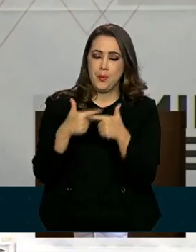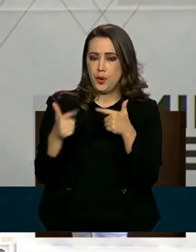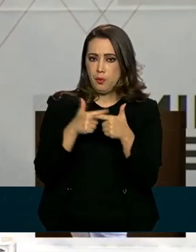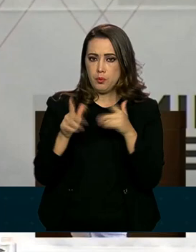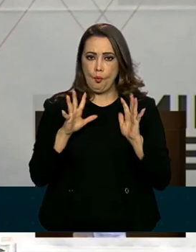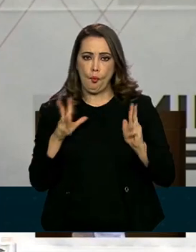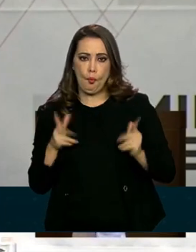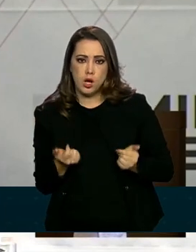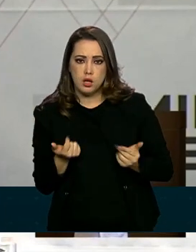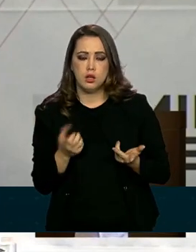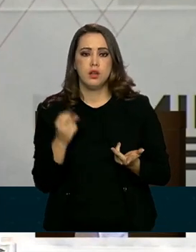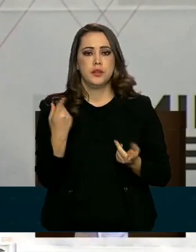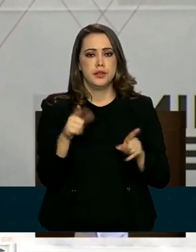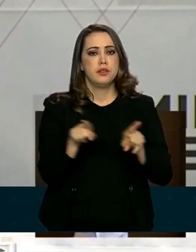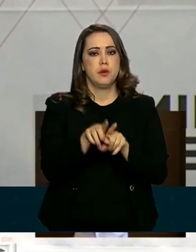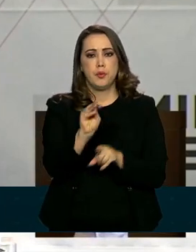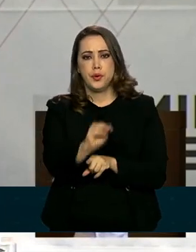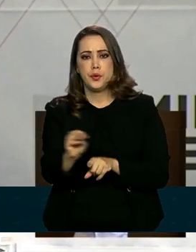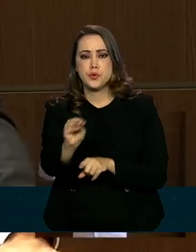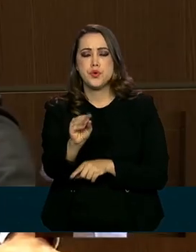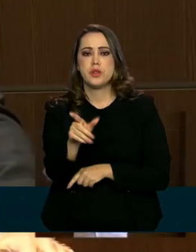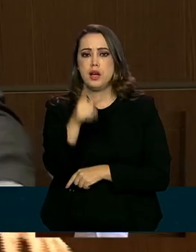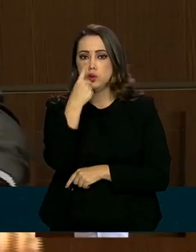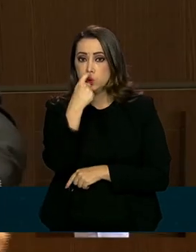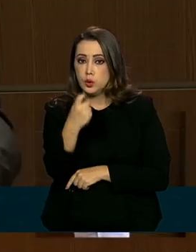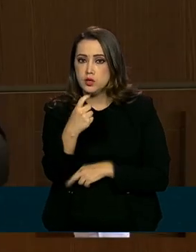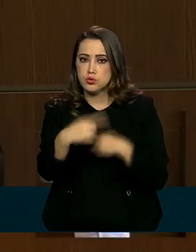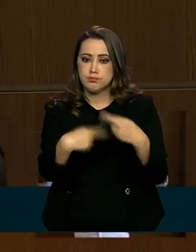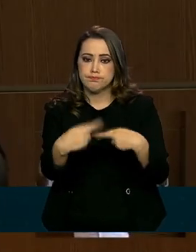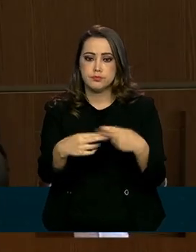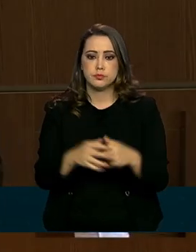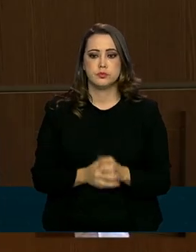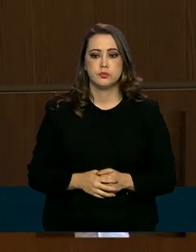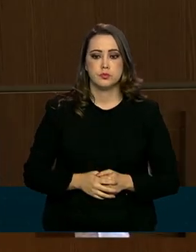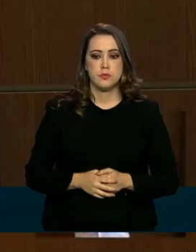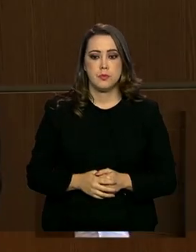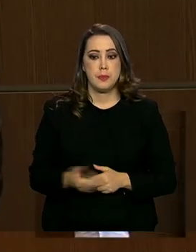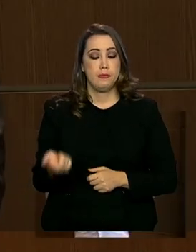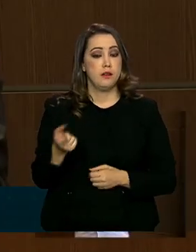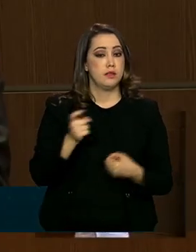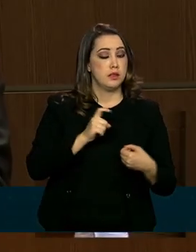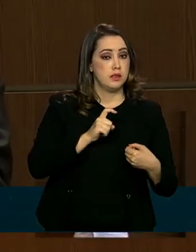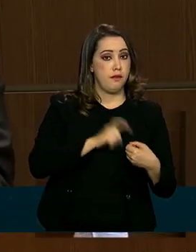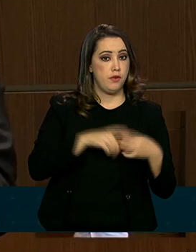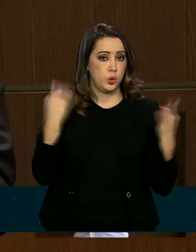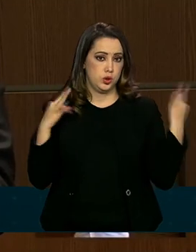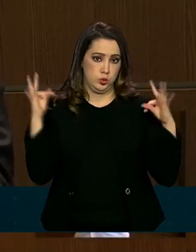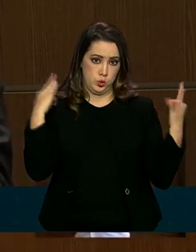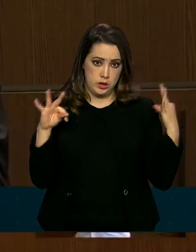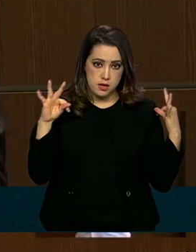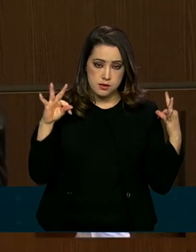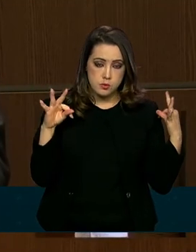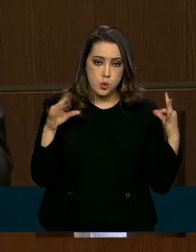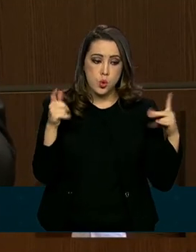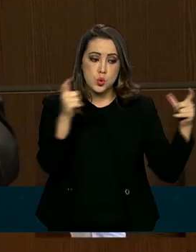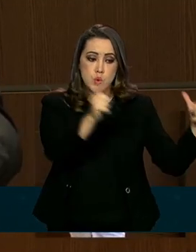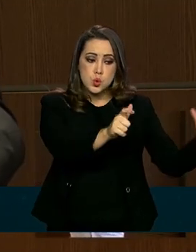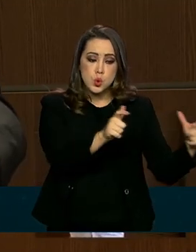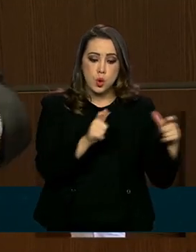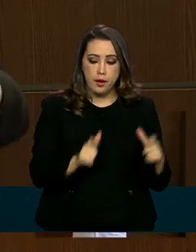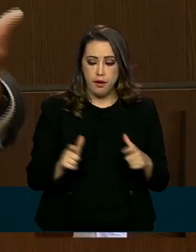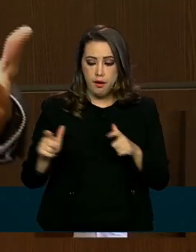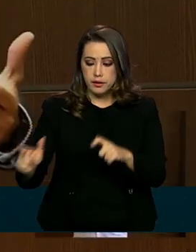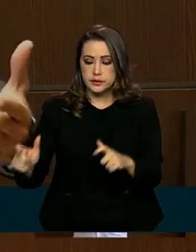saneamento e de tratamento do lixo. Na retomada do turismo, os locais, como os